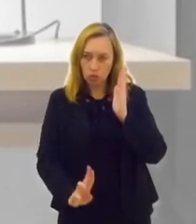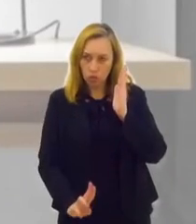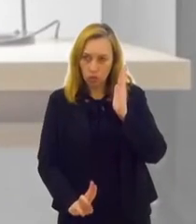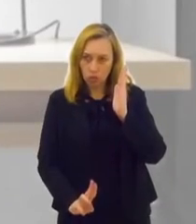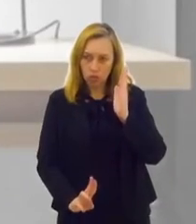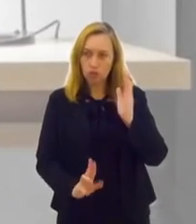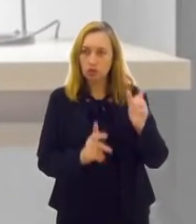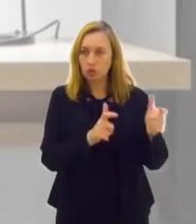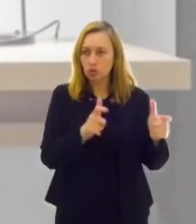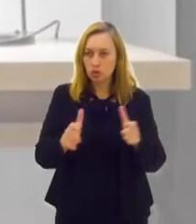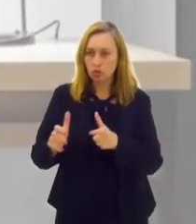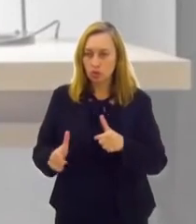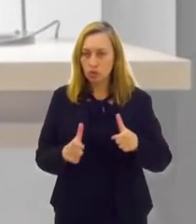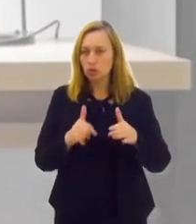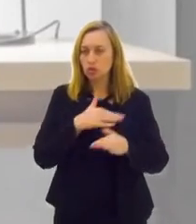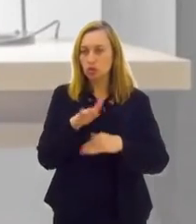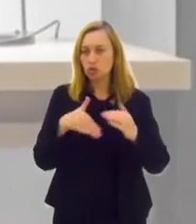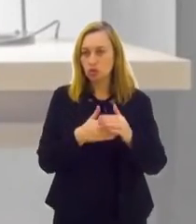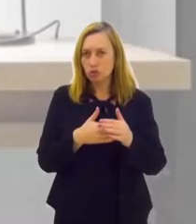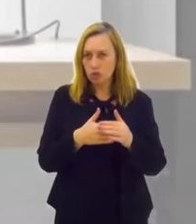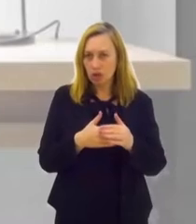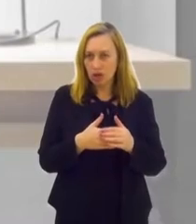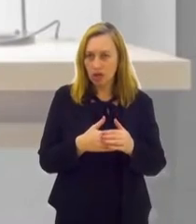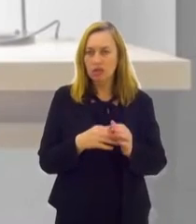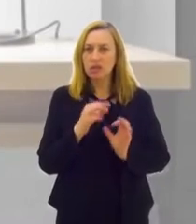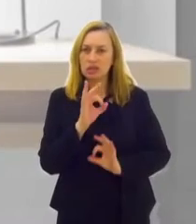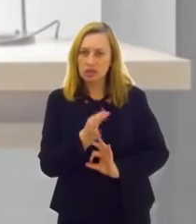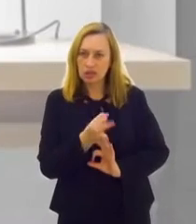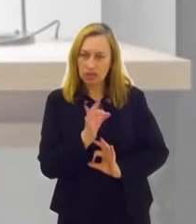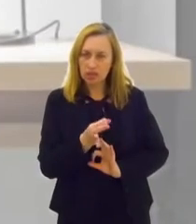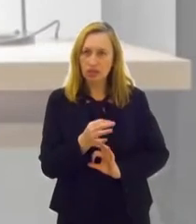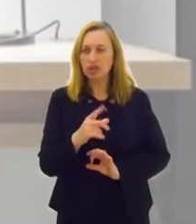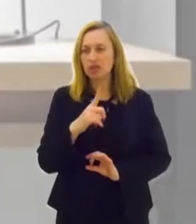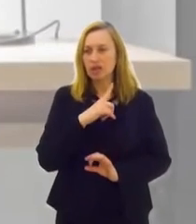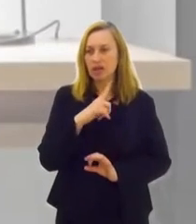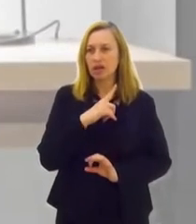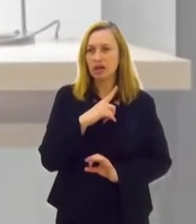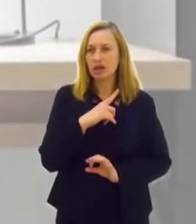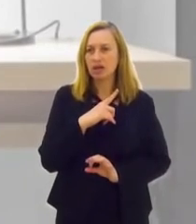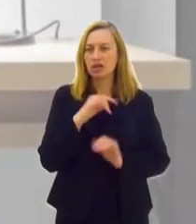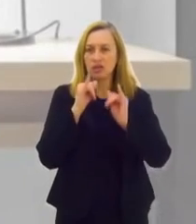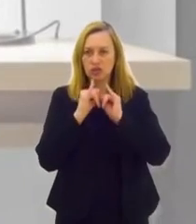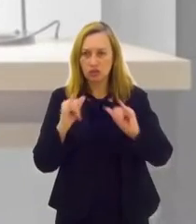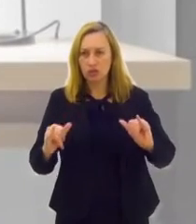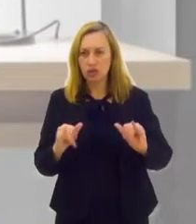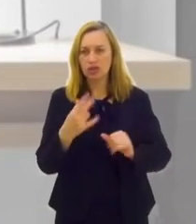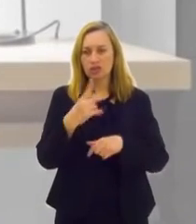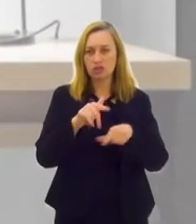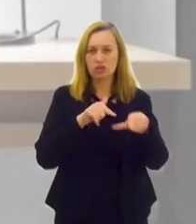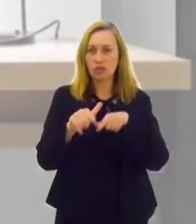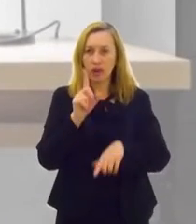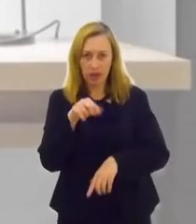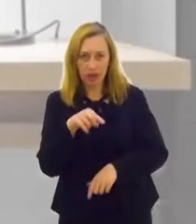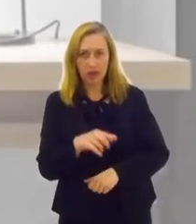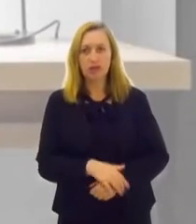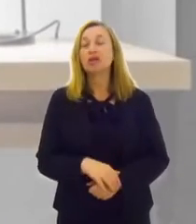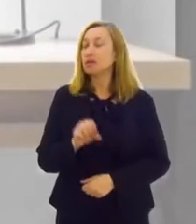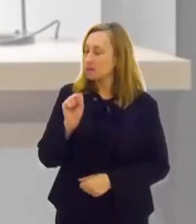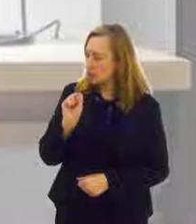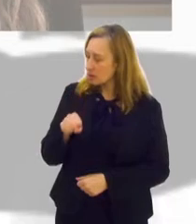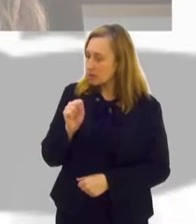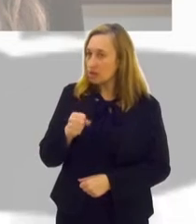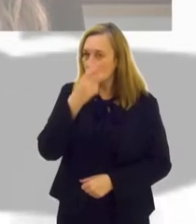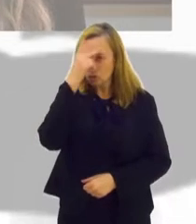de todos os lugares possíveis em que eventualmente vai haver divulgação dos seus trabalhos, é